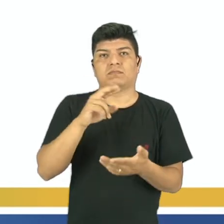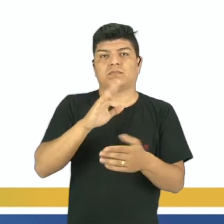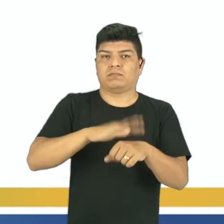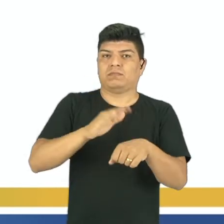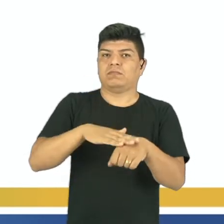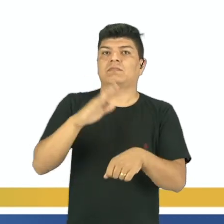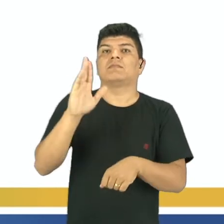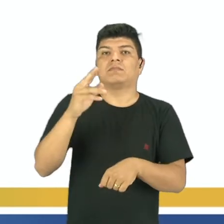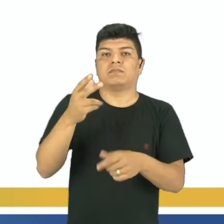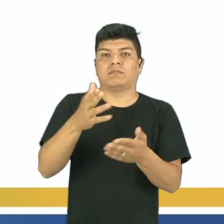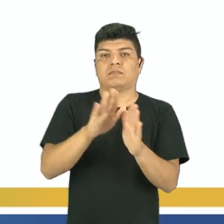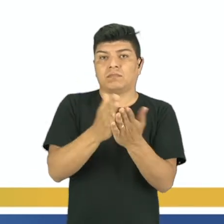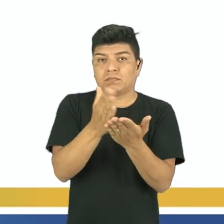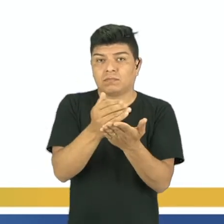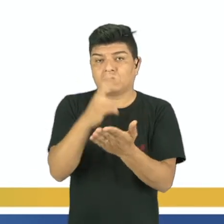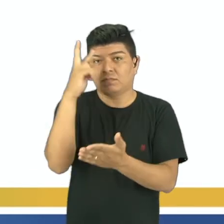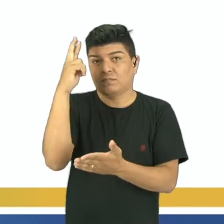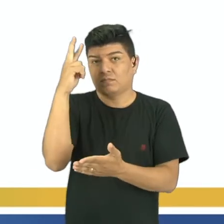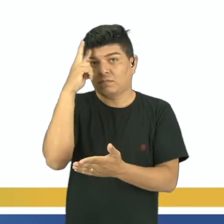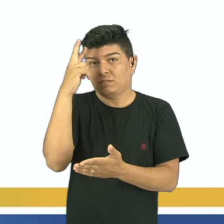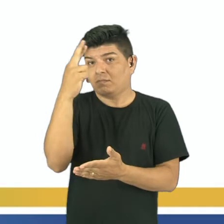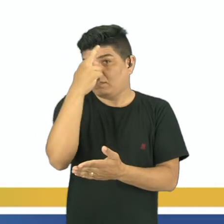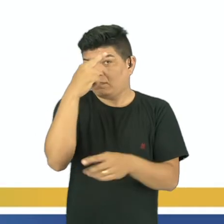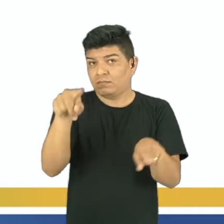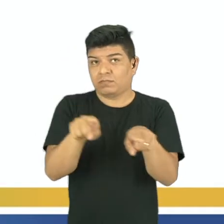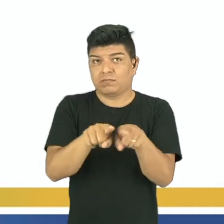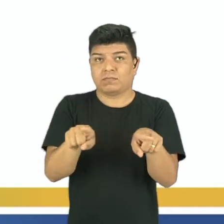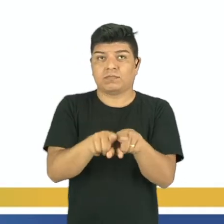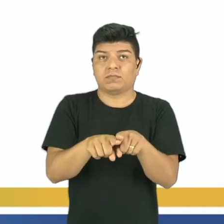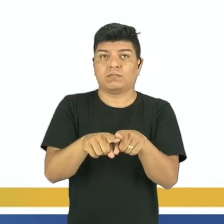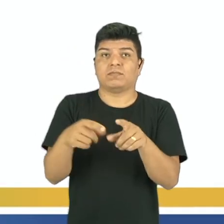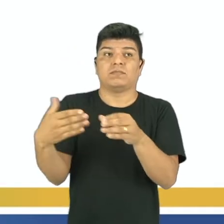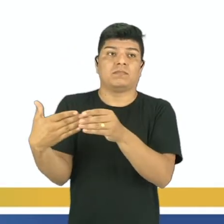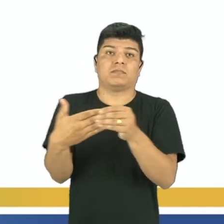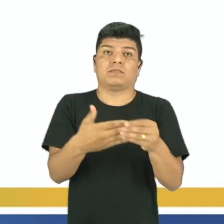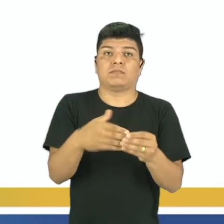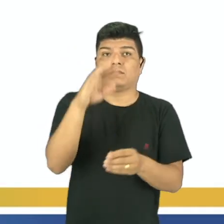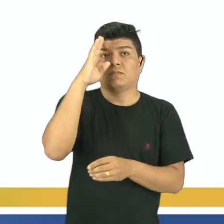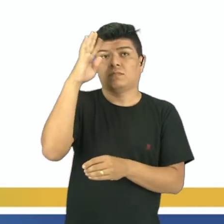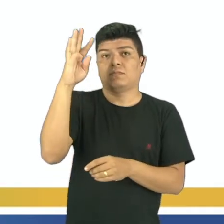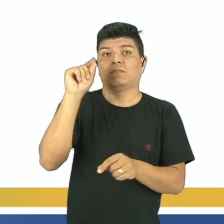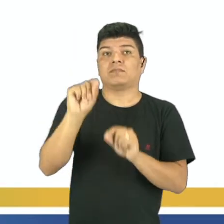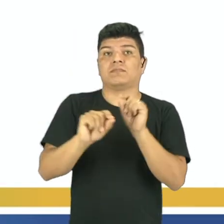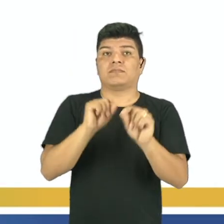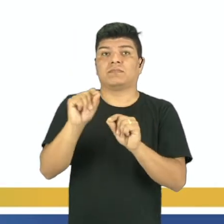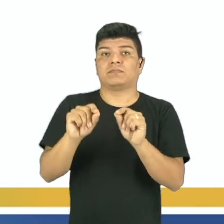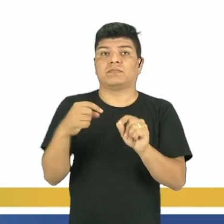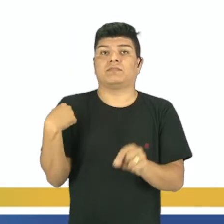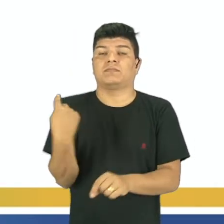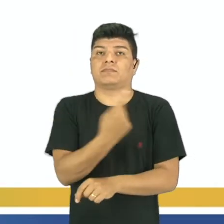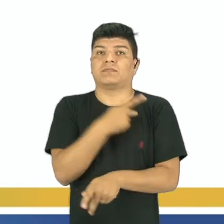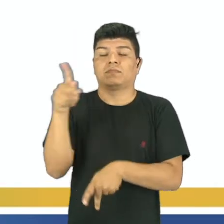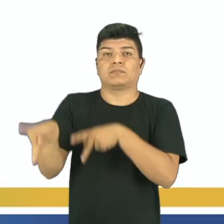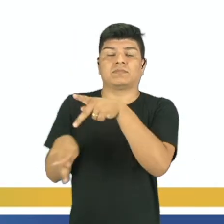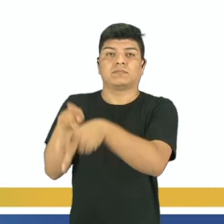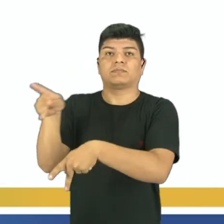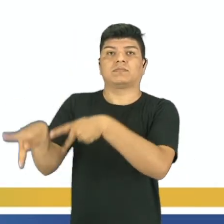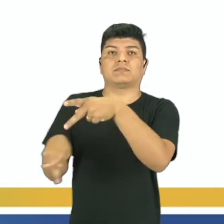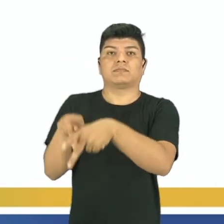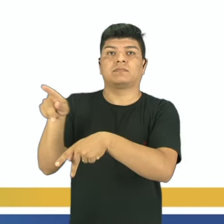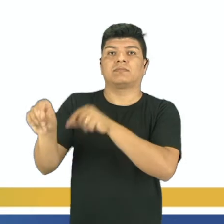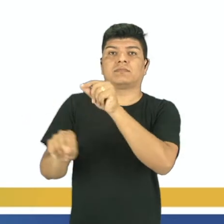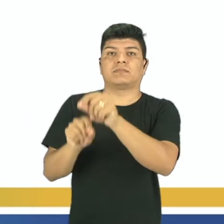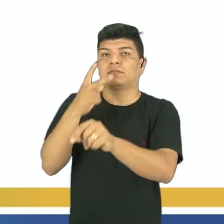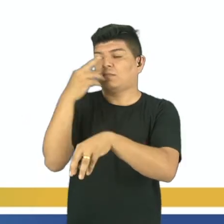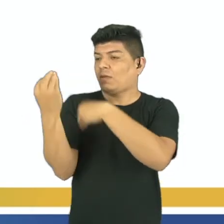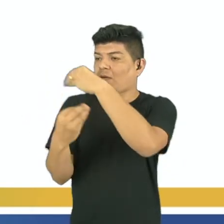de uma vez nos livros de história, que ela traz um pouquinho desse reflexo de que a nossa população ela é uma